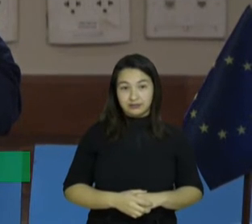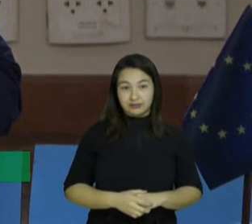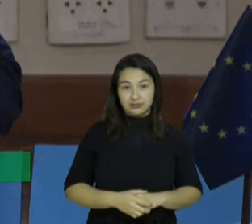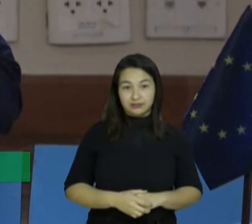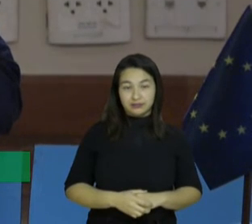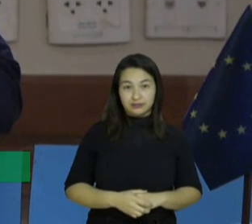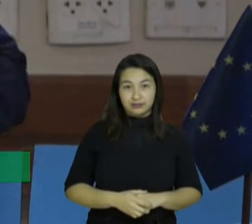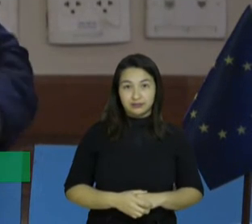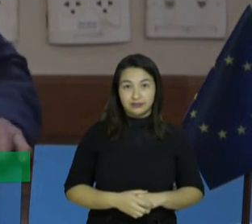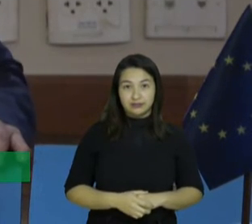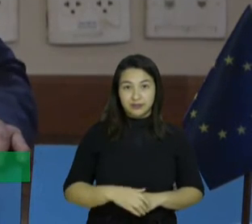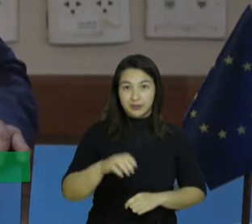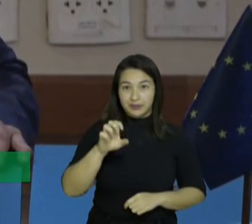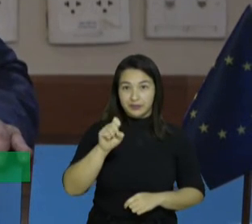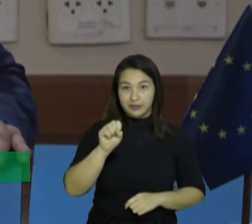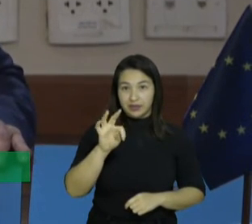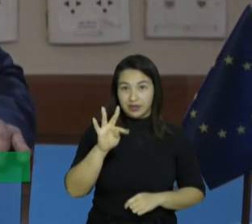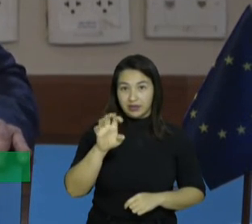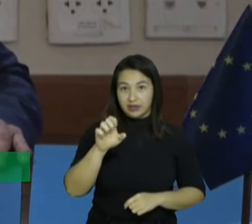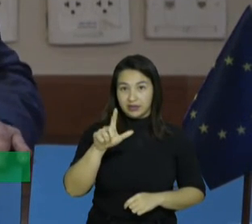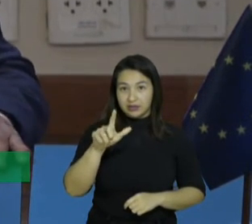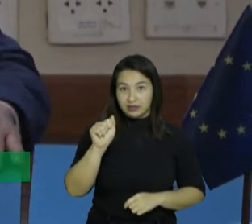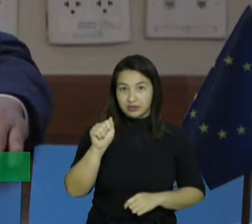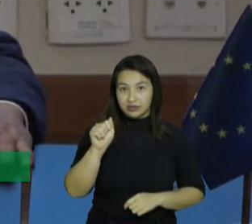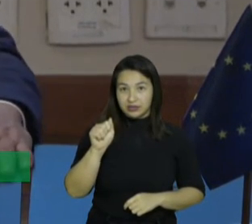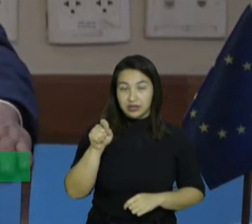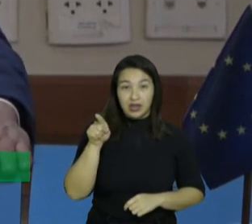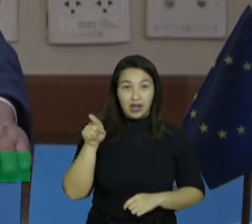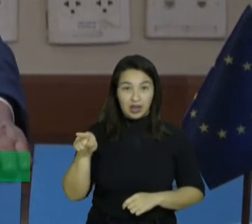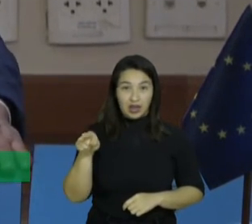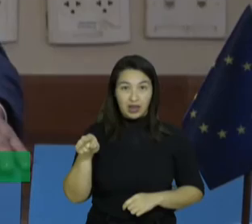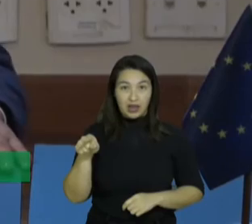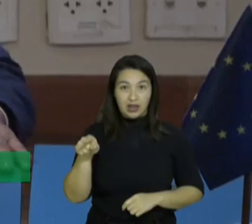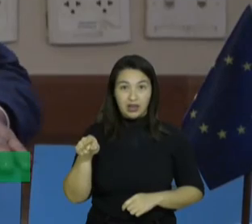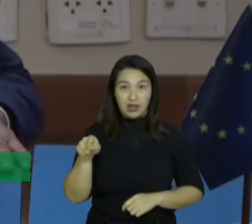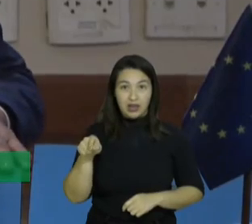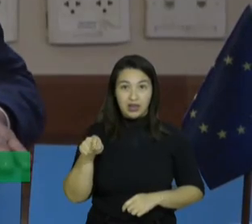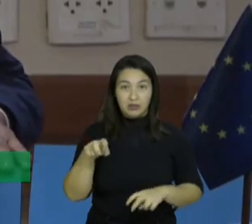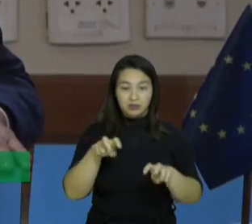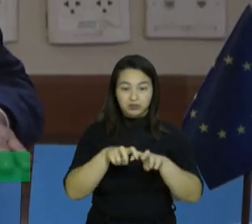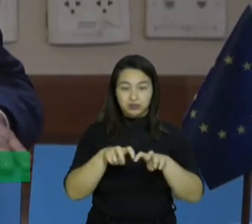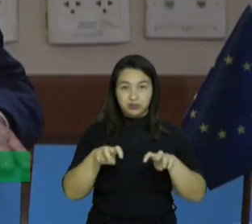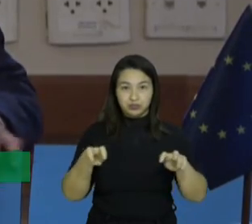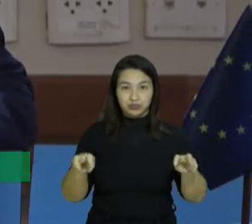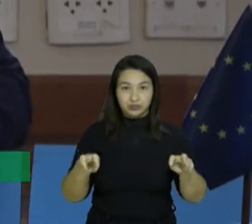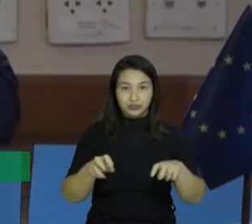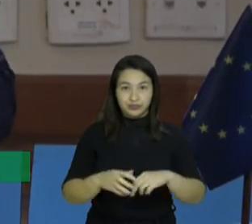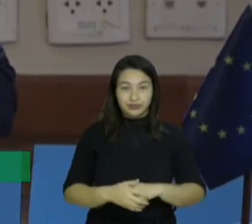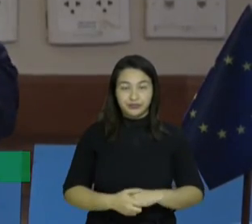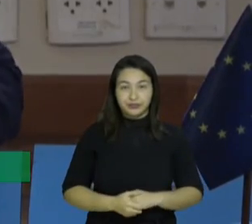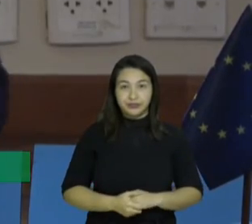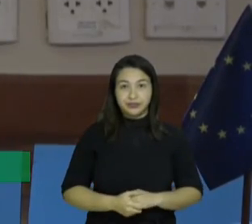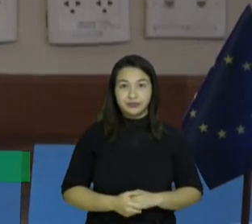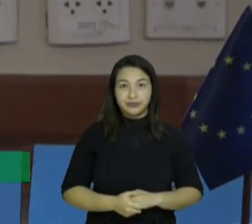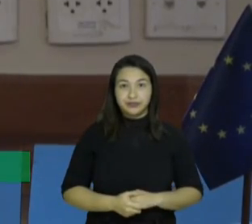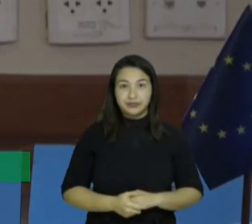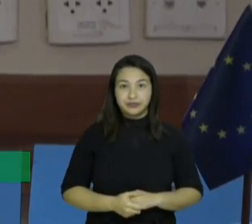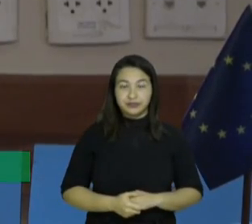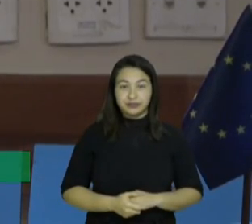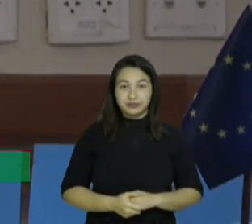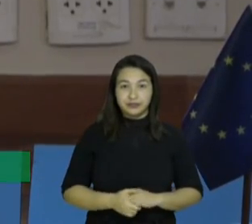Economia Estela a Estela benet para fazer parte da nosso continuidade do nossos trabalhos